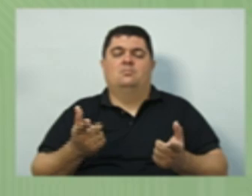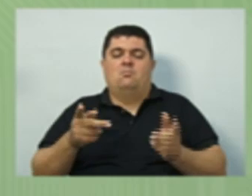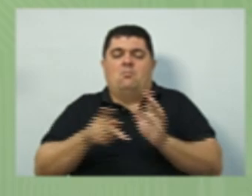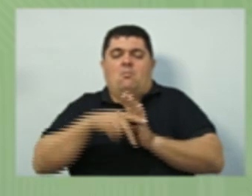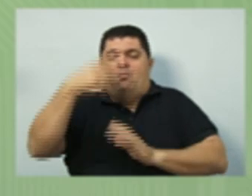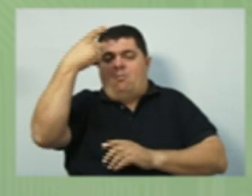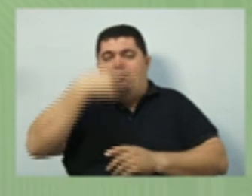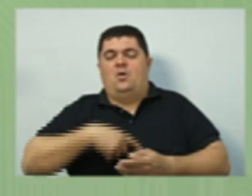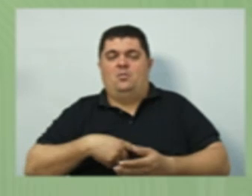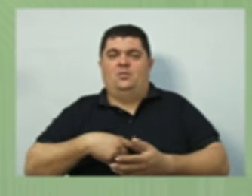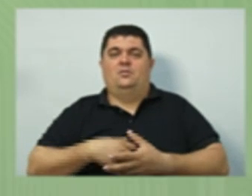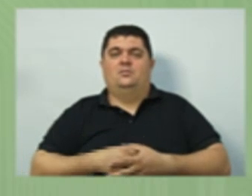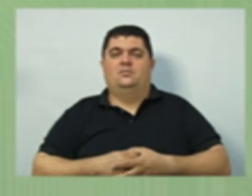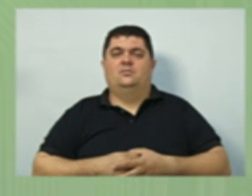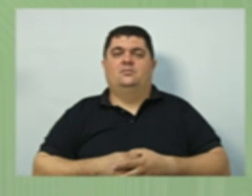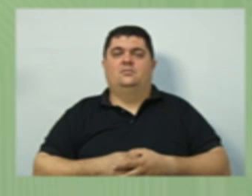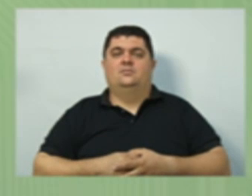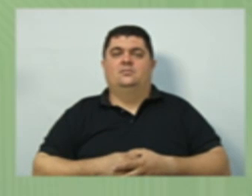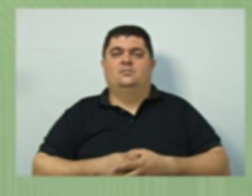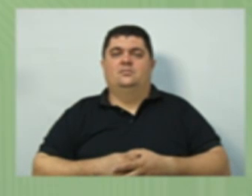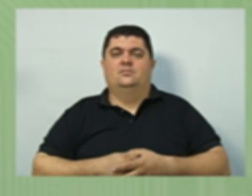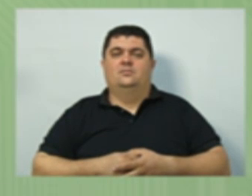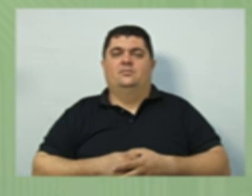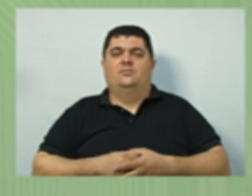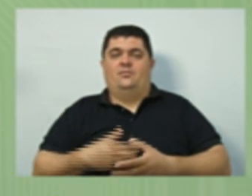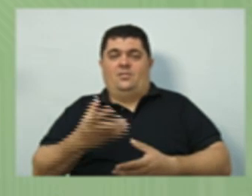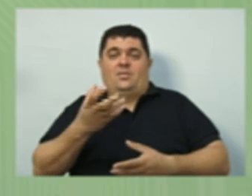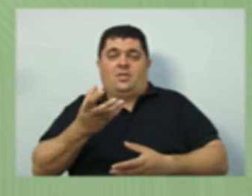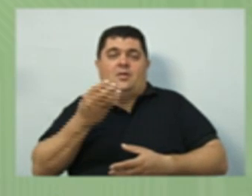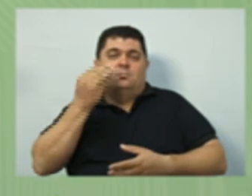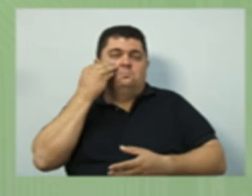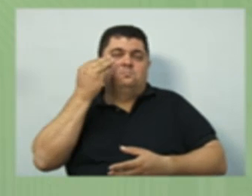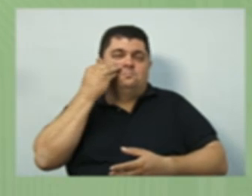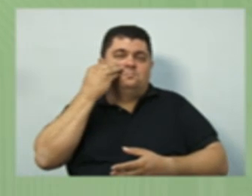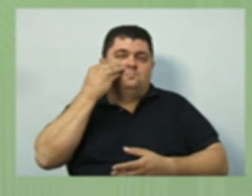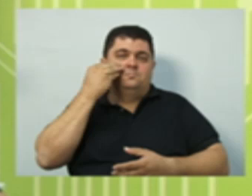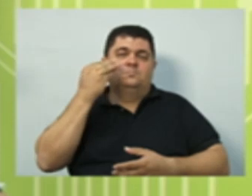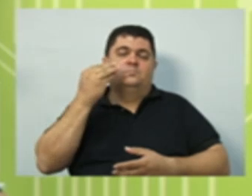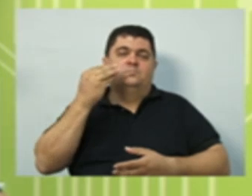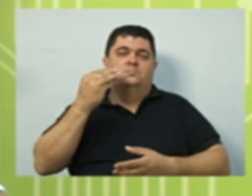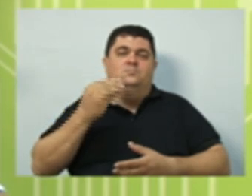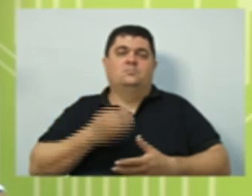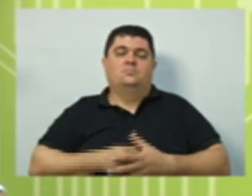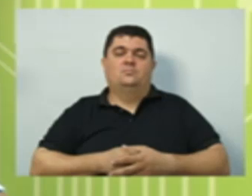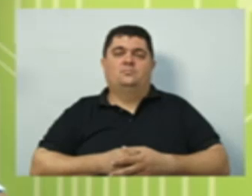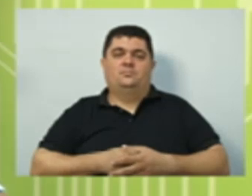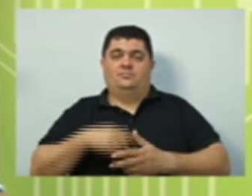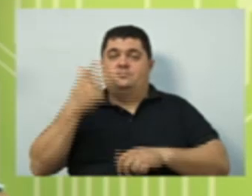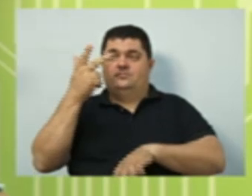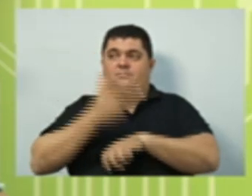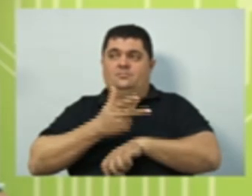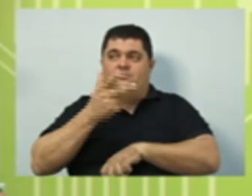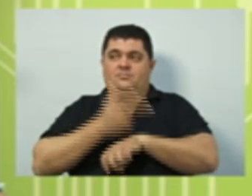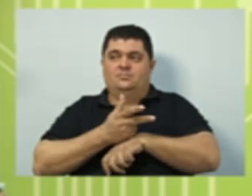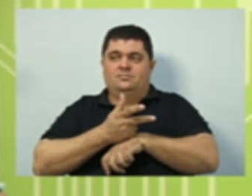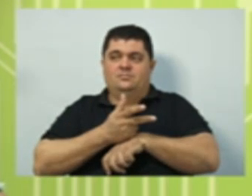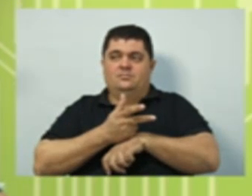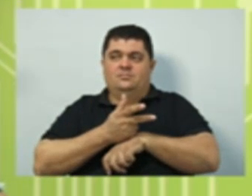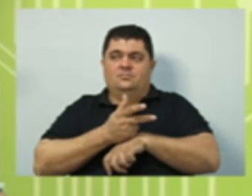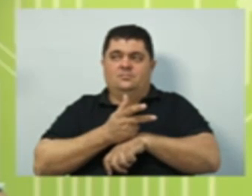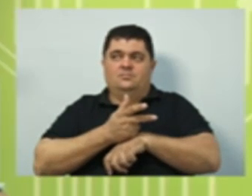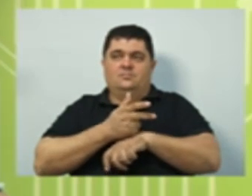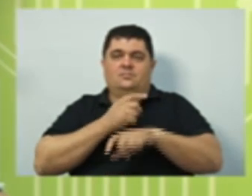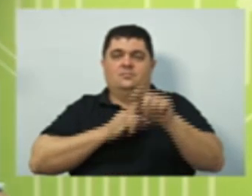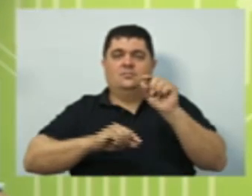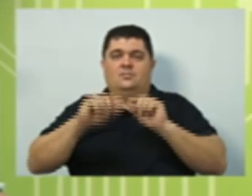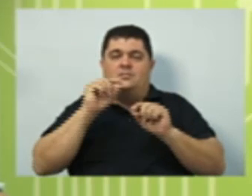conosco? Quero que você fique atento para um vídeo mostrando exatamente